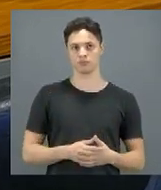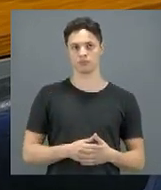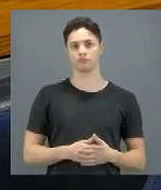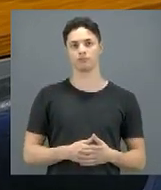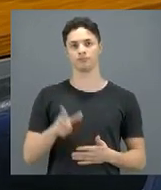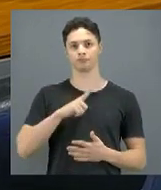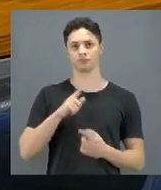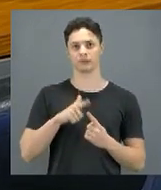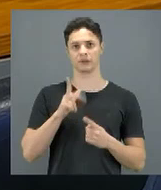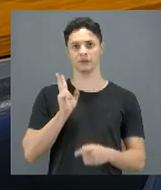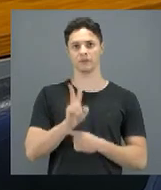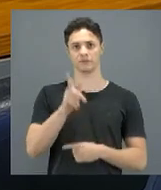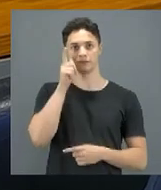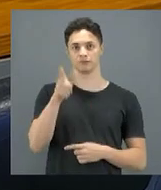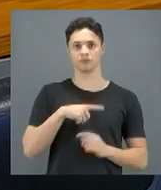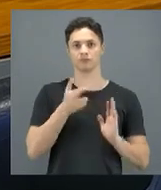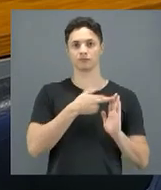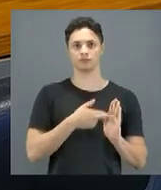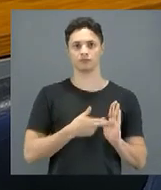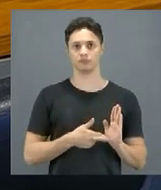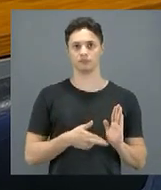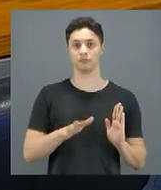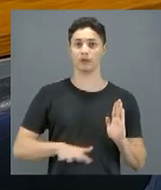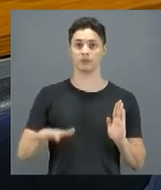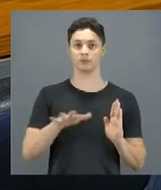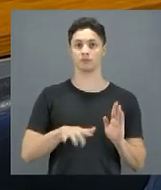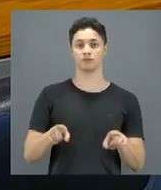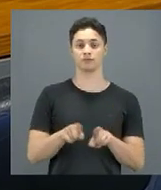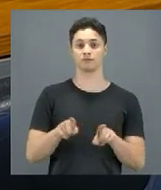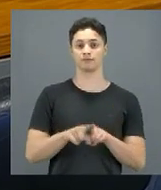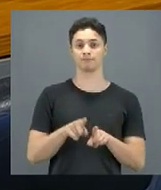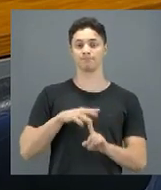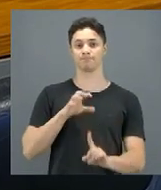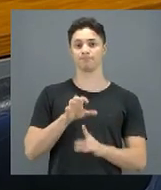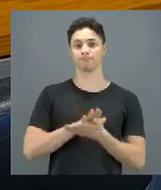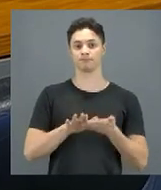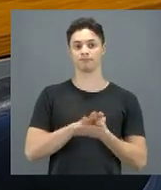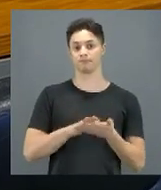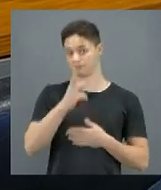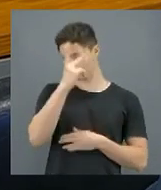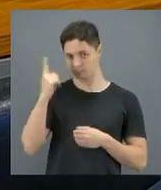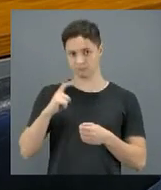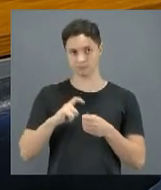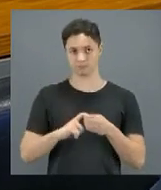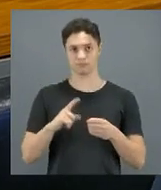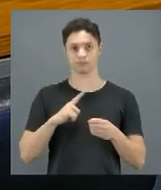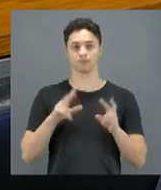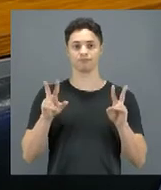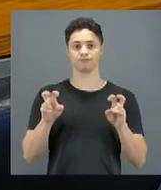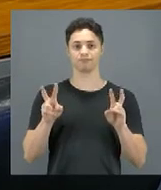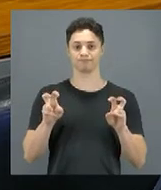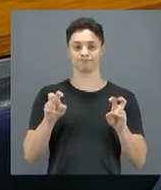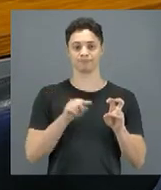seus interesses na regulamentação do setor e não transformar a vida de seus associados num, abro